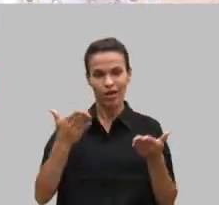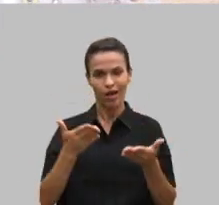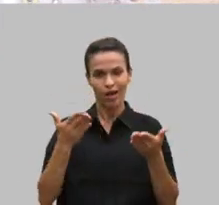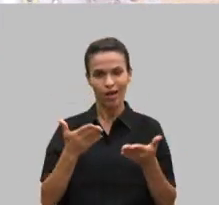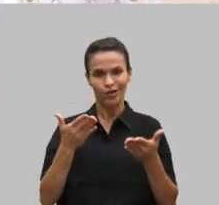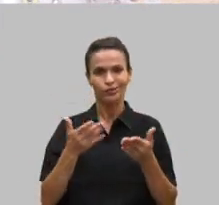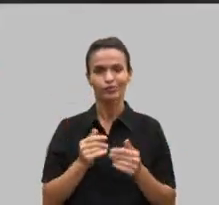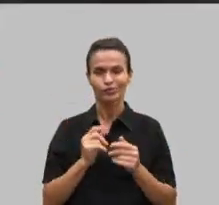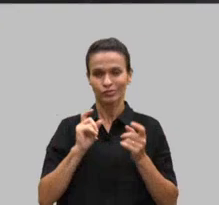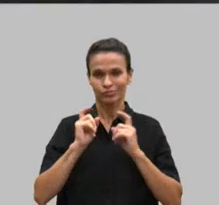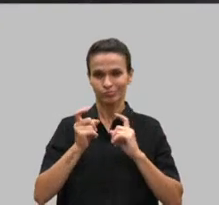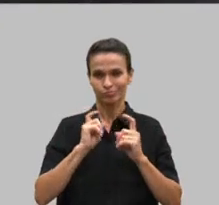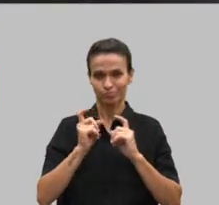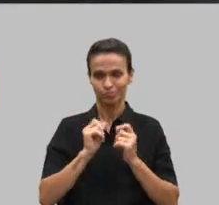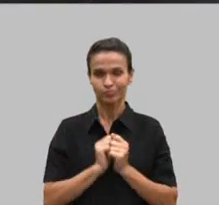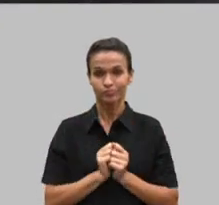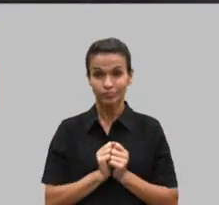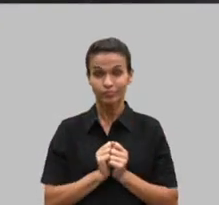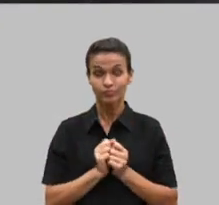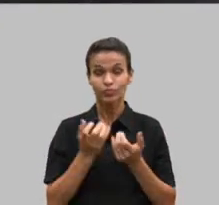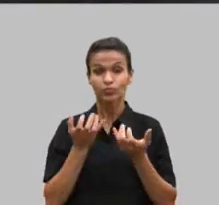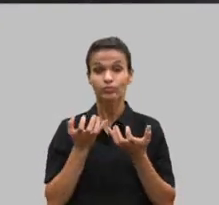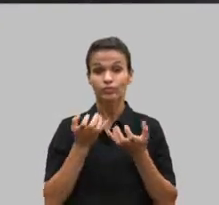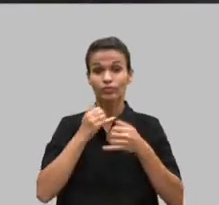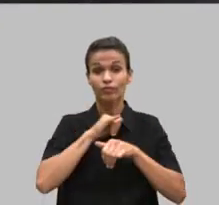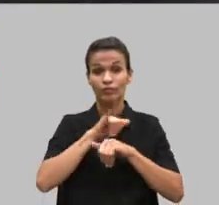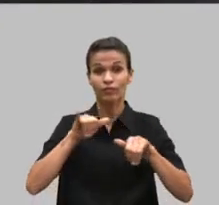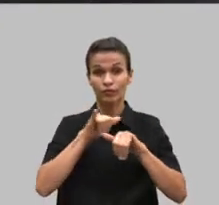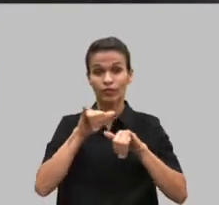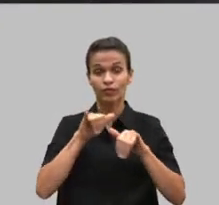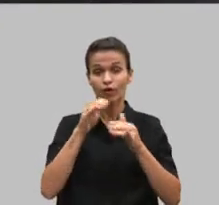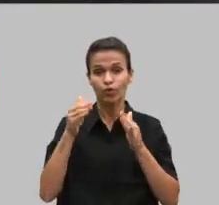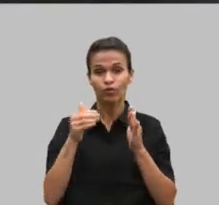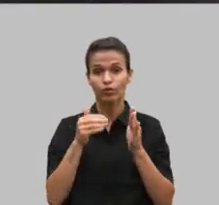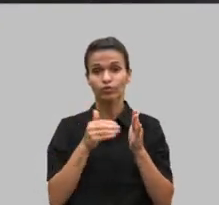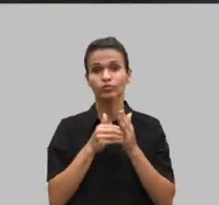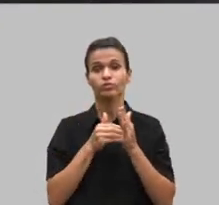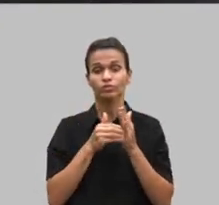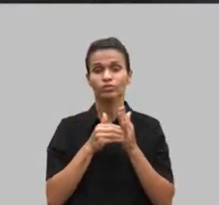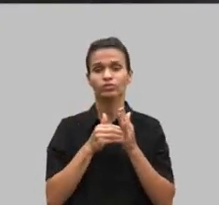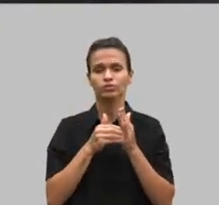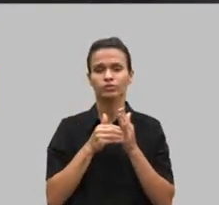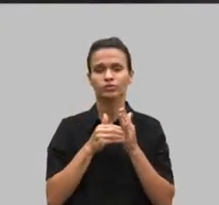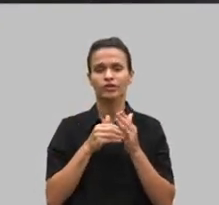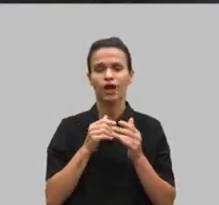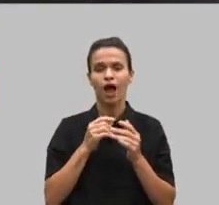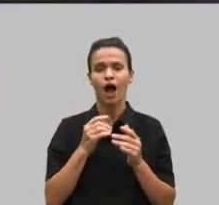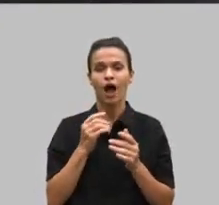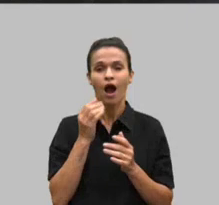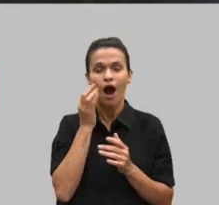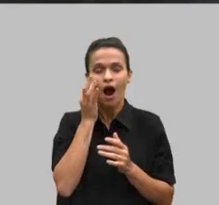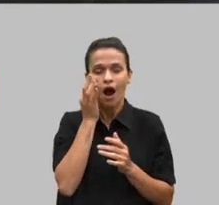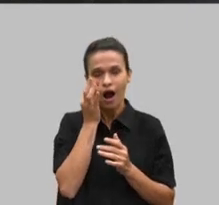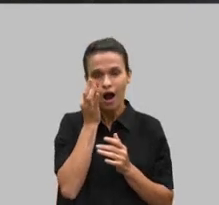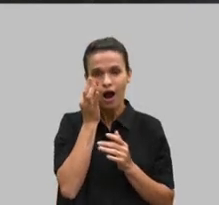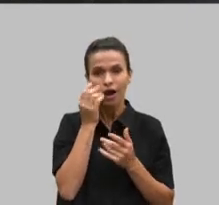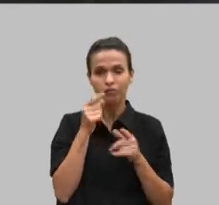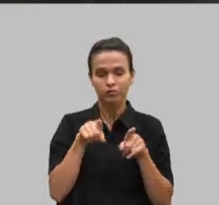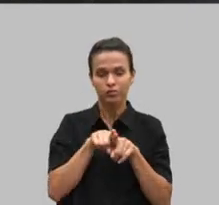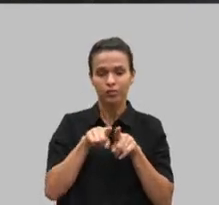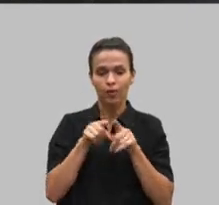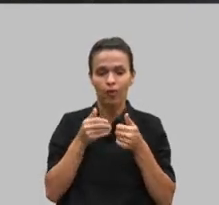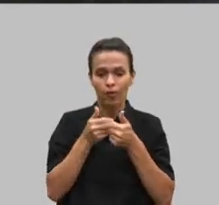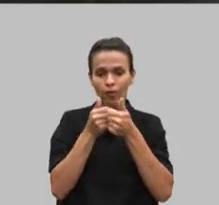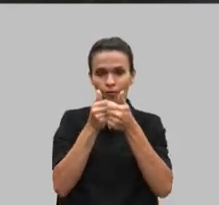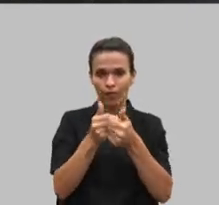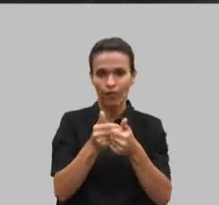sessão gostaríamos de informar a todos que as atividades de hoje estão sendo transmitidas ao vivo e podem ser acompanhadas pelo